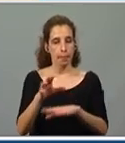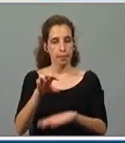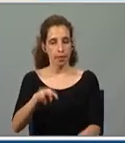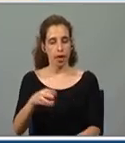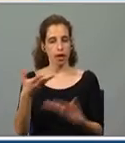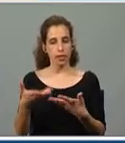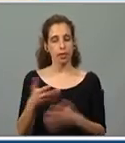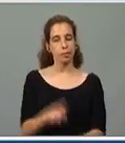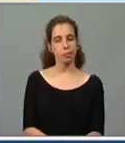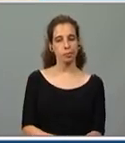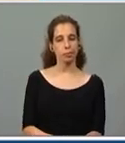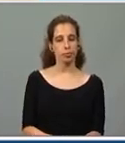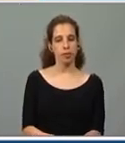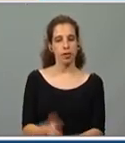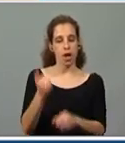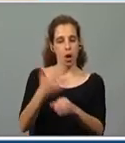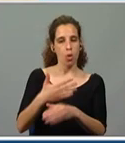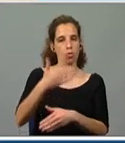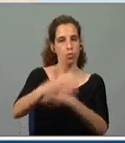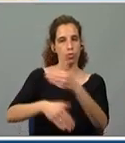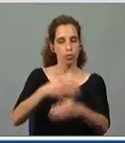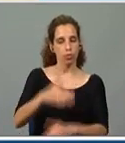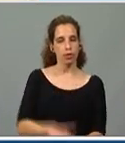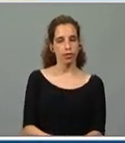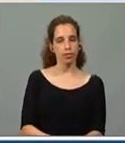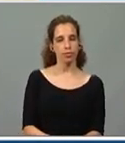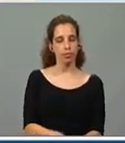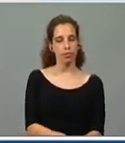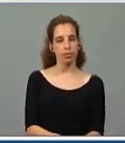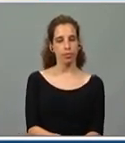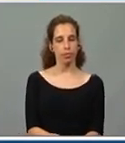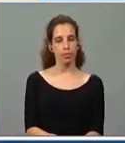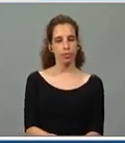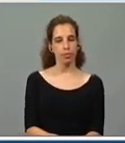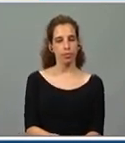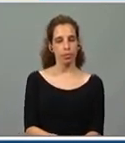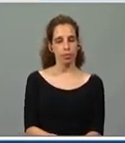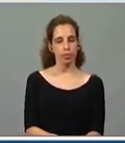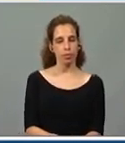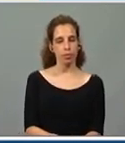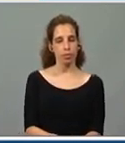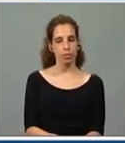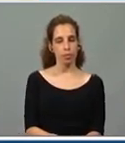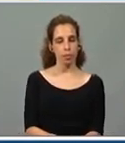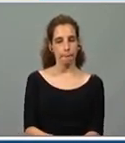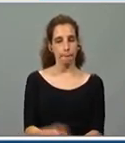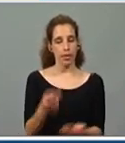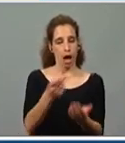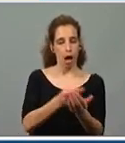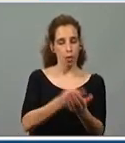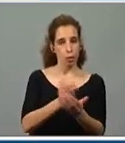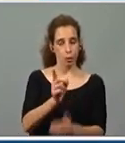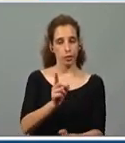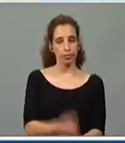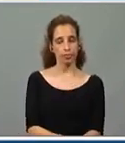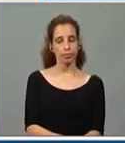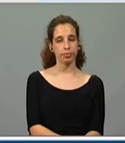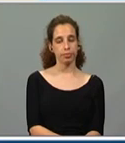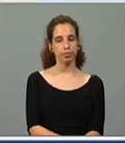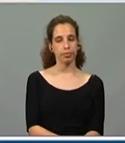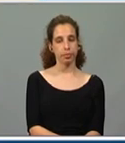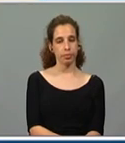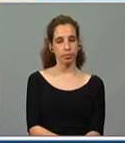temos que recorrer a outro processo. Vamos colocar esta amostra aqui num